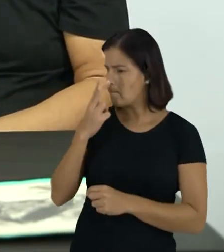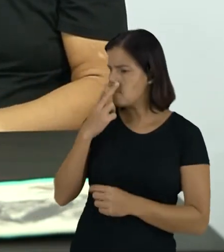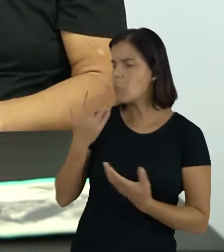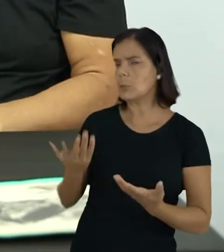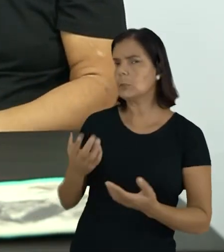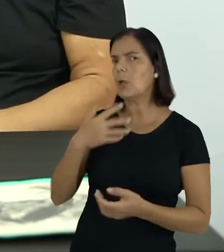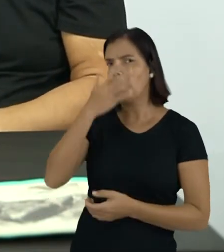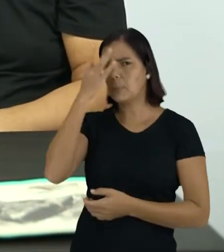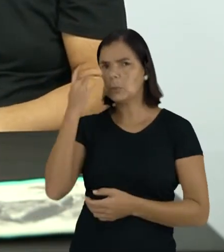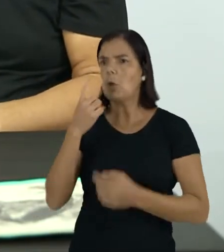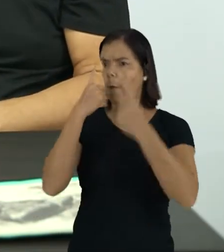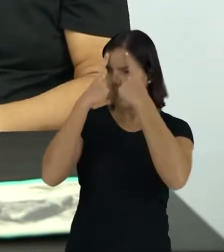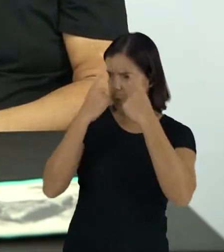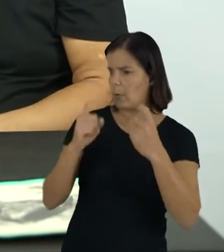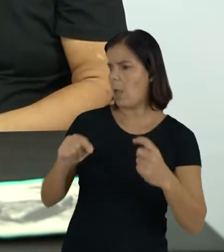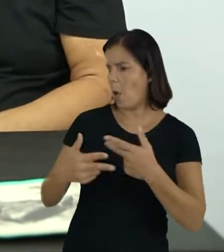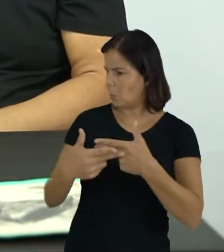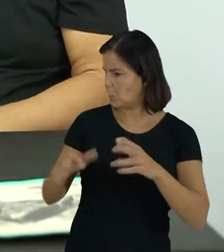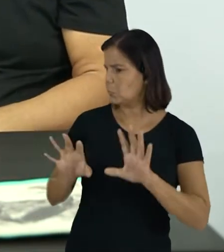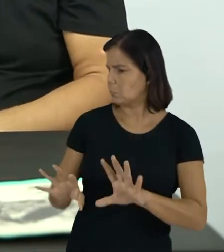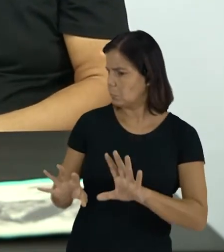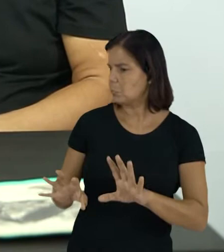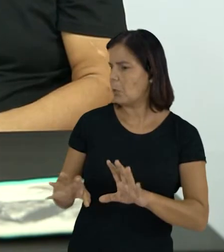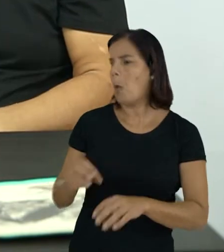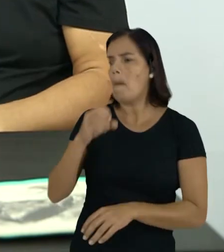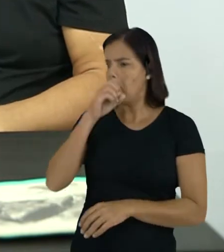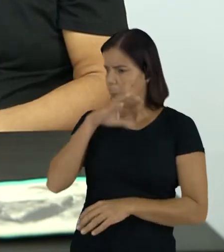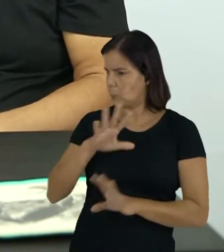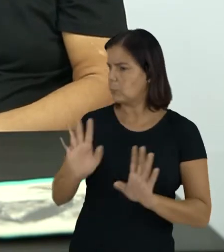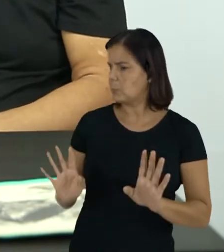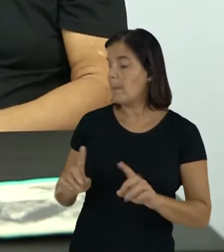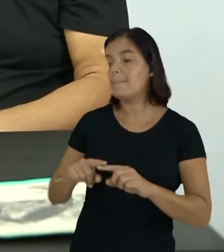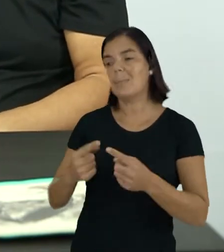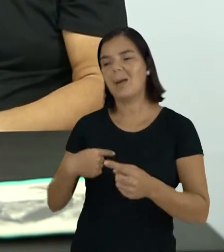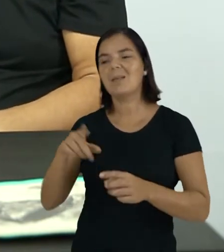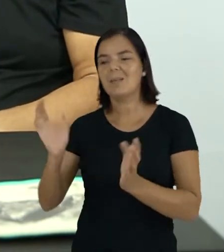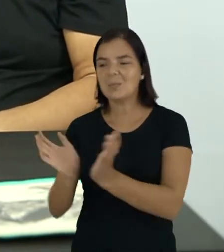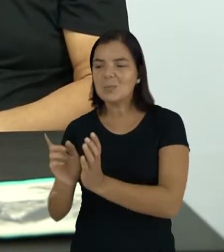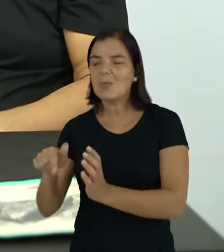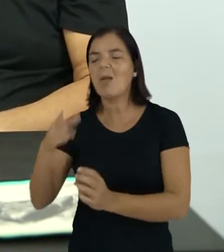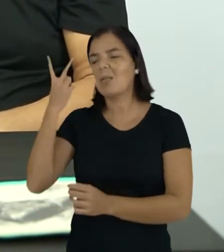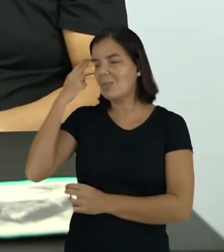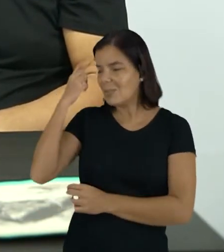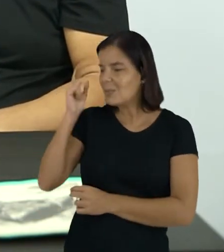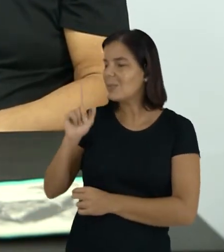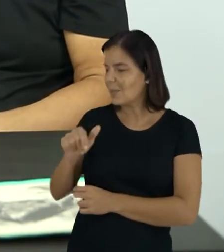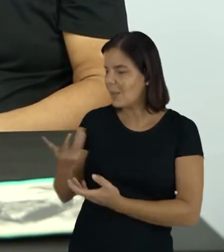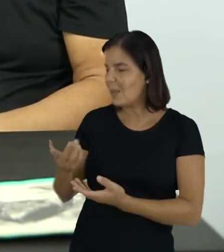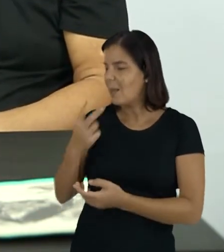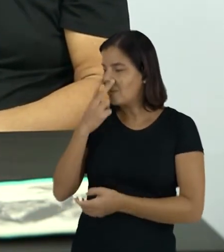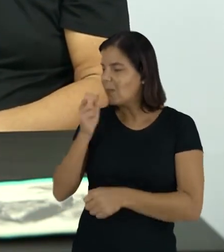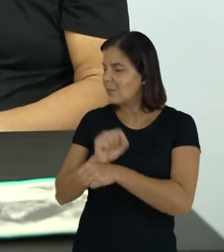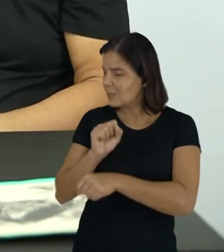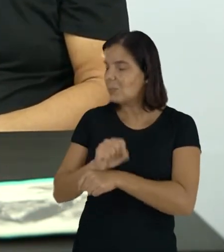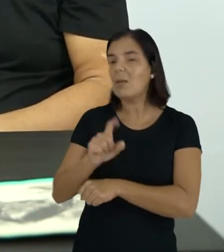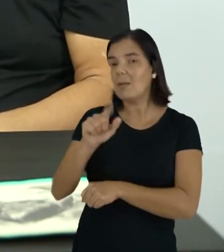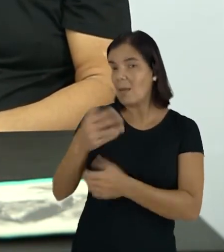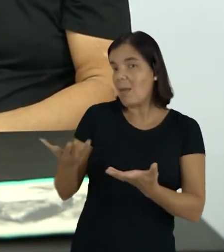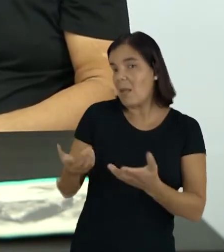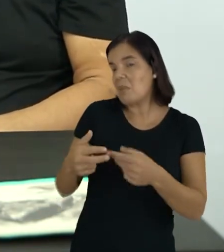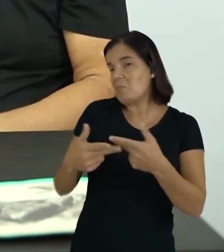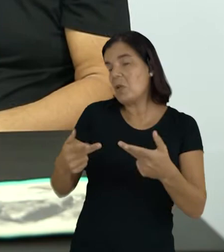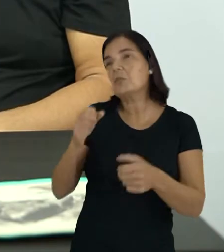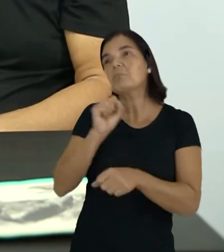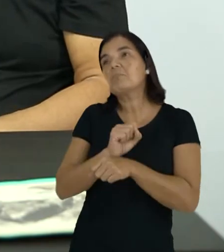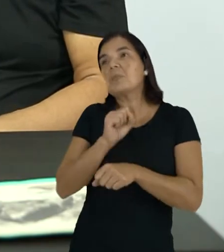para quem não conhece, uma violência, né? Algo assim, muito brusco, né? Mas para eles aquilo era natural. Eles ficavam esperando, né? Acho que eles